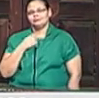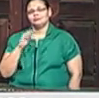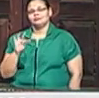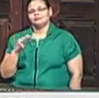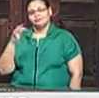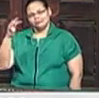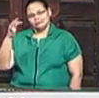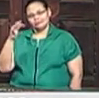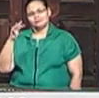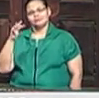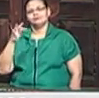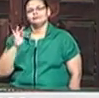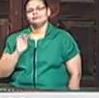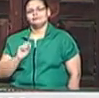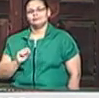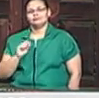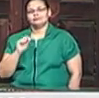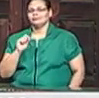Tecnicamente,